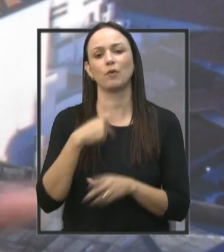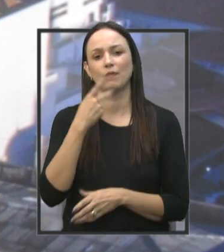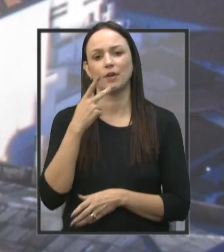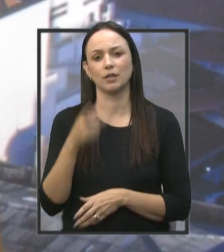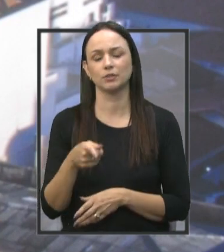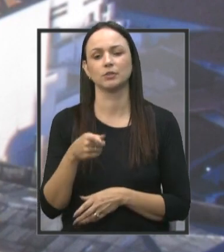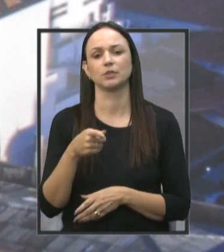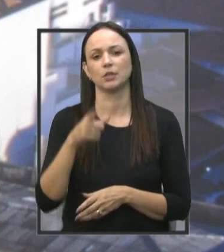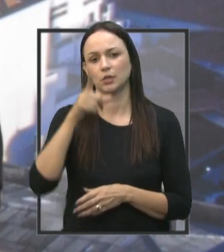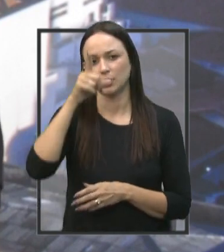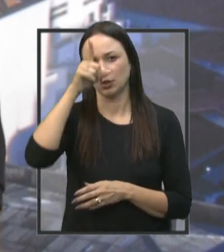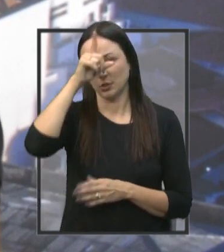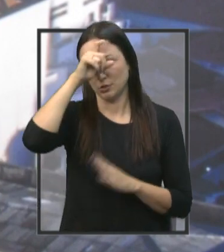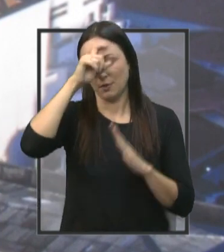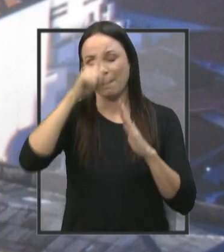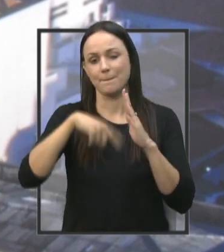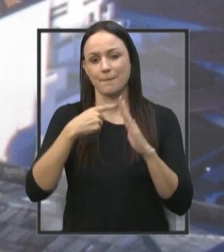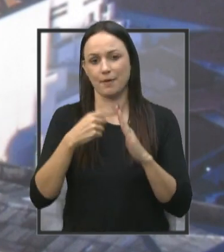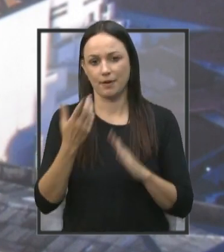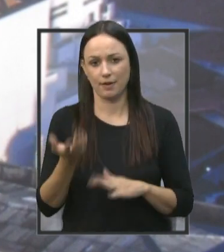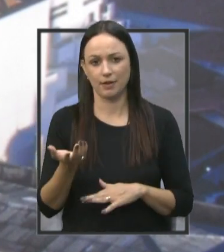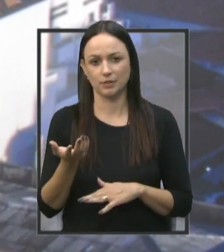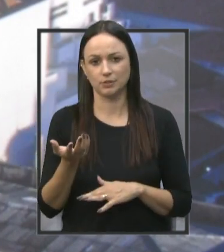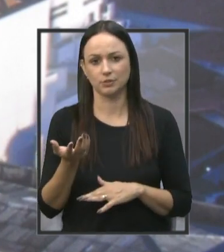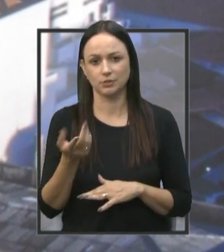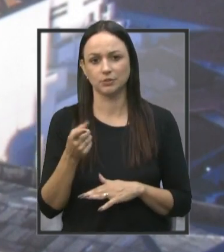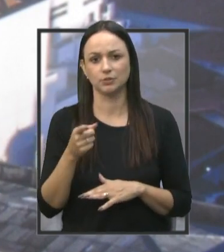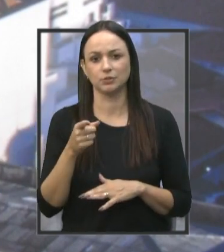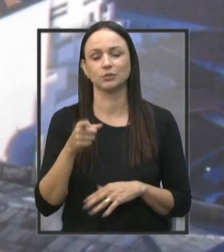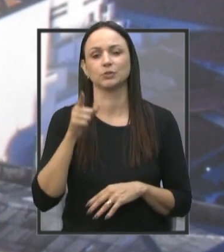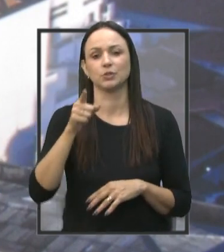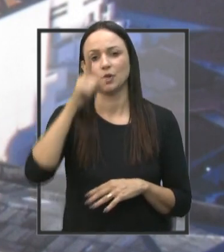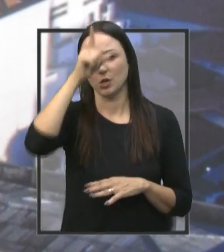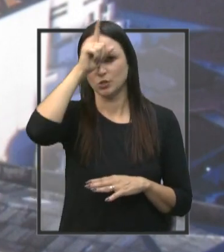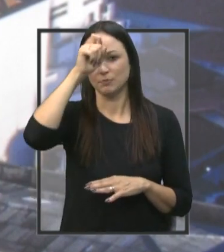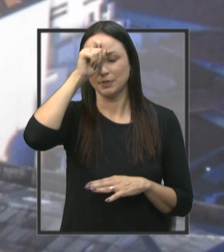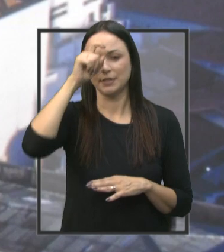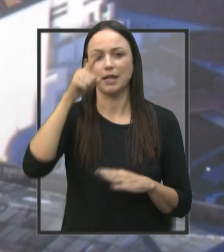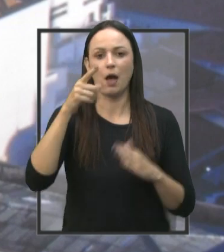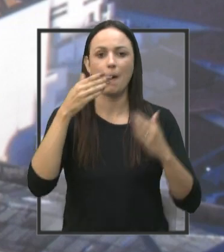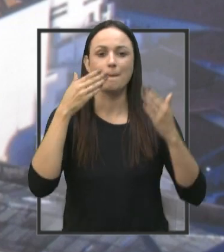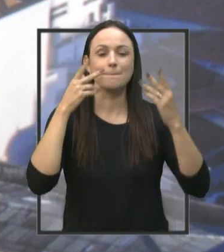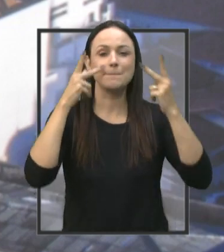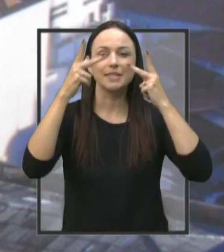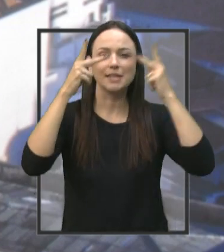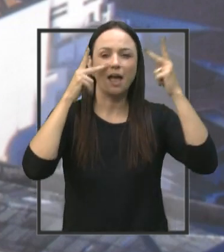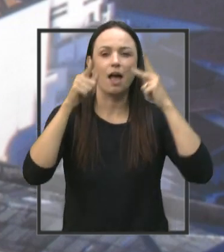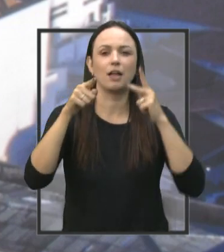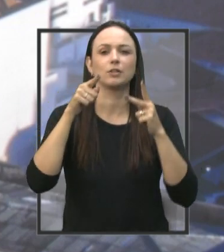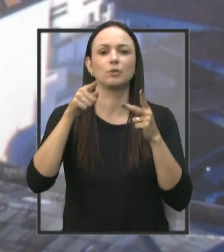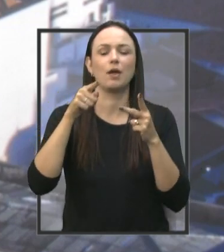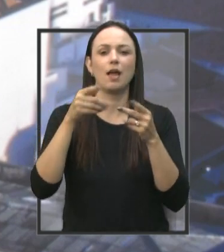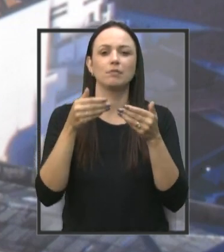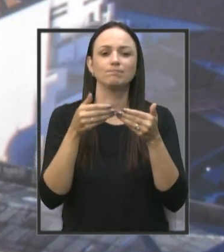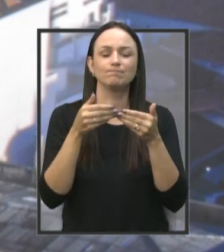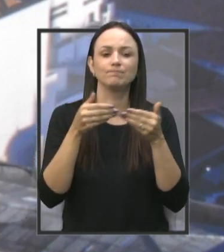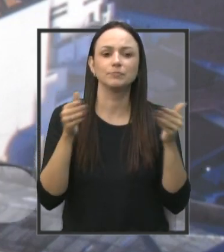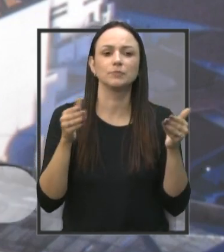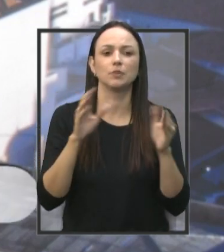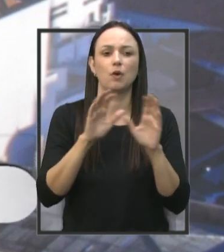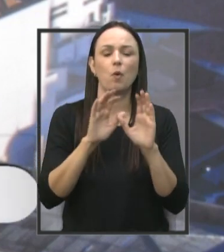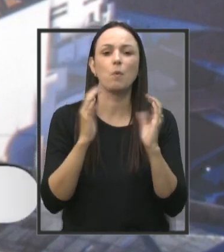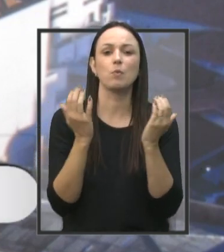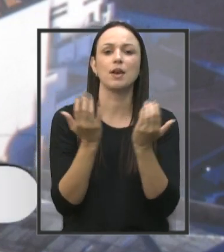estamos falando do Perlatti, o hospital psiquiátrico, muitas vezes, ele é a porta de entrada para uma